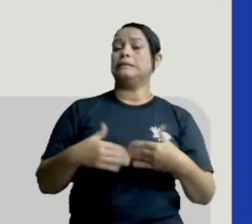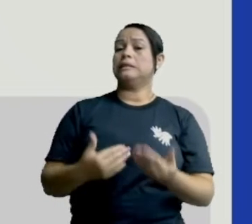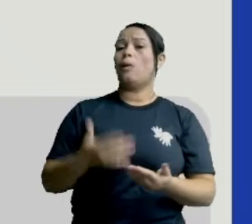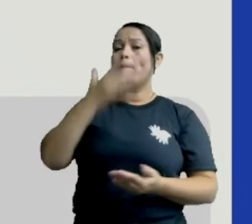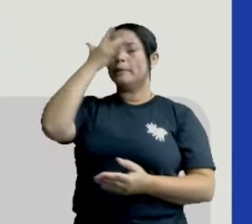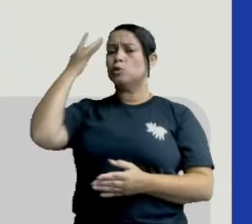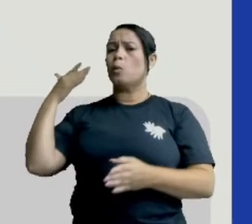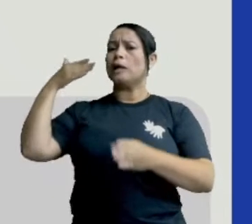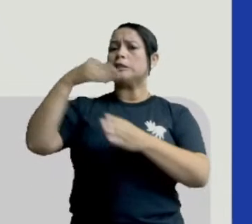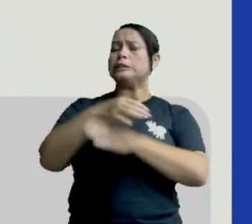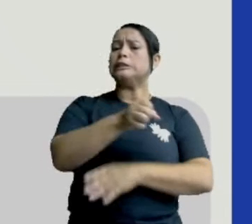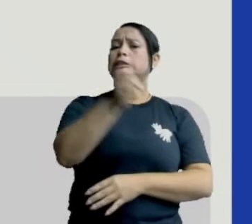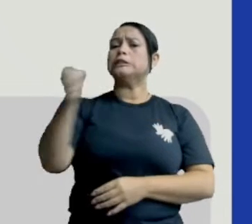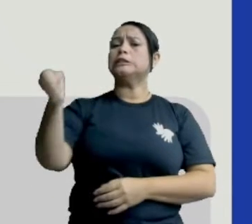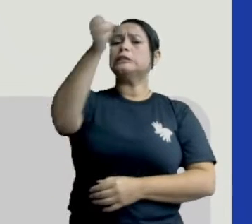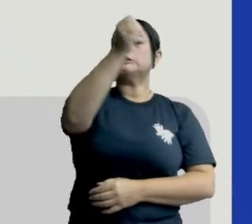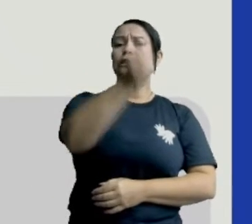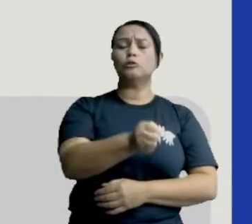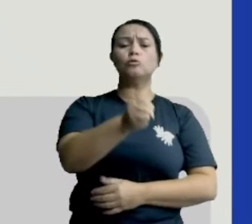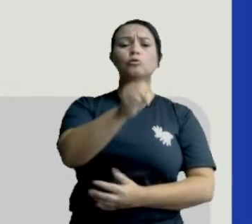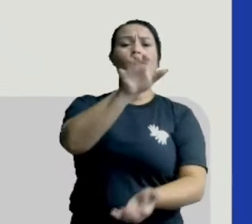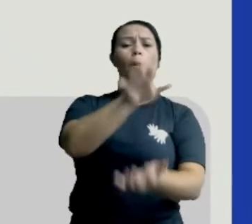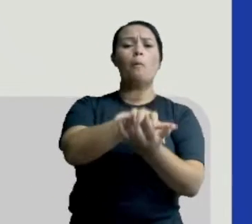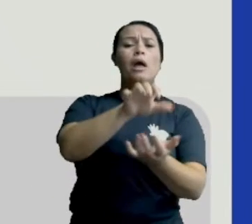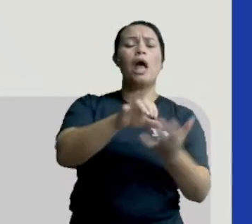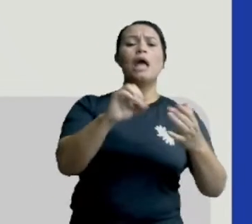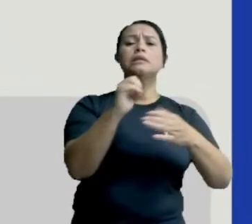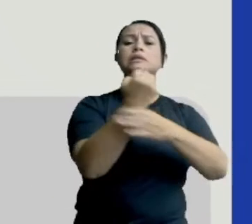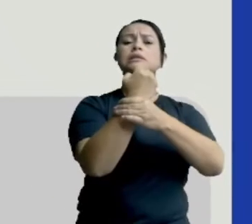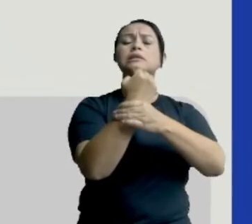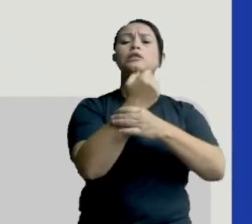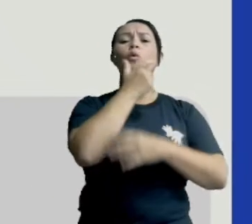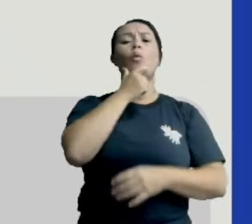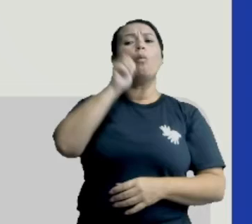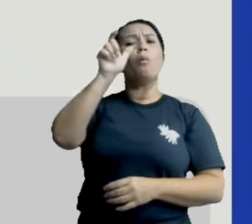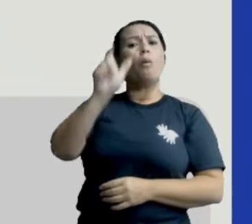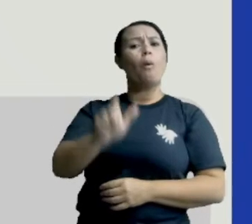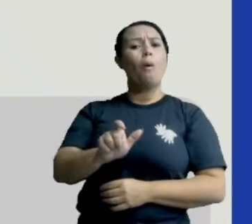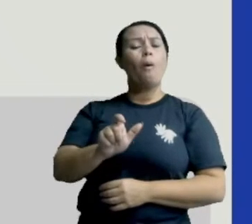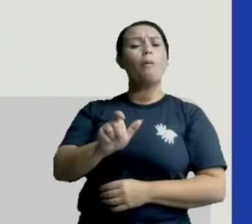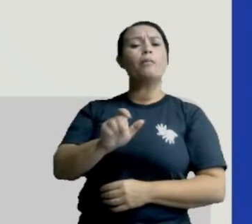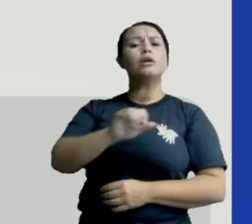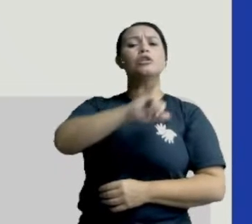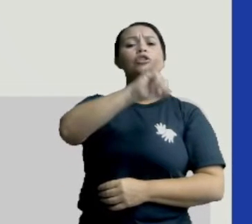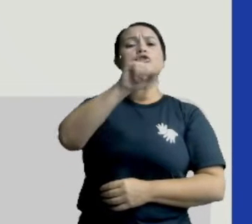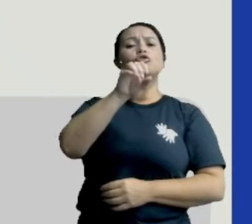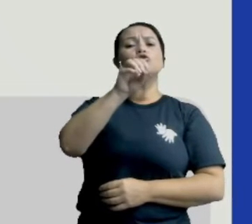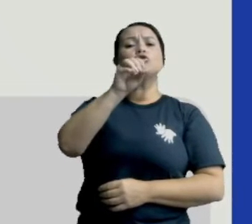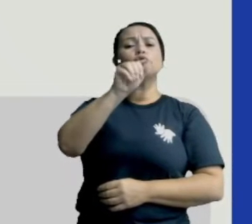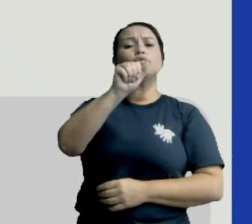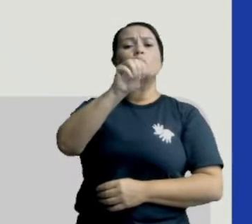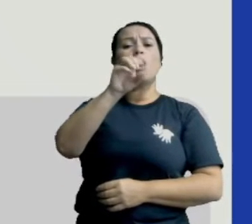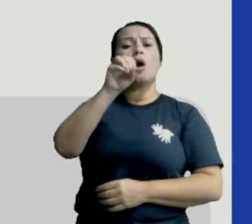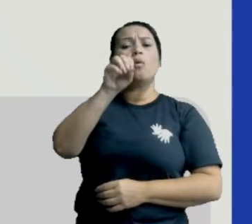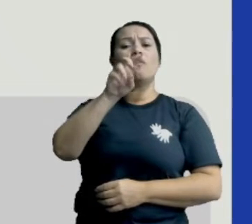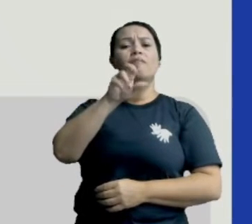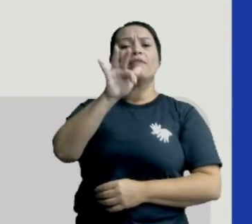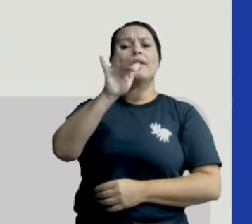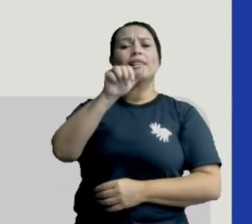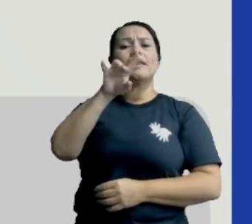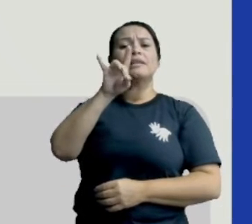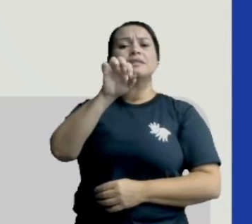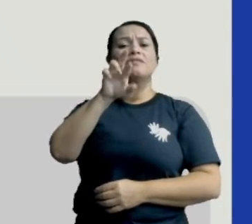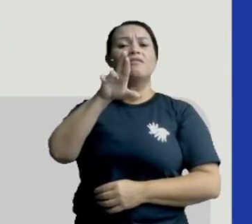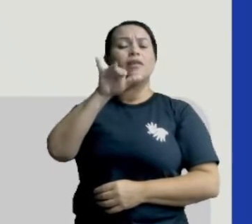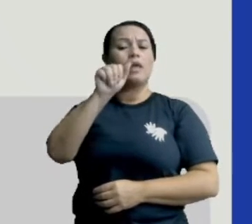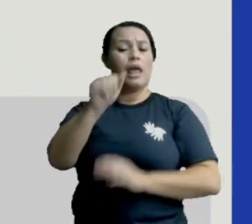Assumiu a liderança da resistência pernambucana o senhor de engenho João Fernandes Vieira,